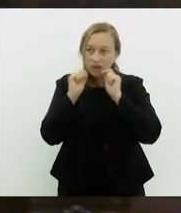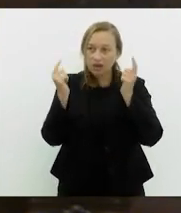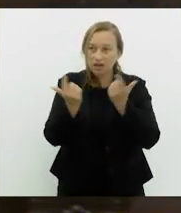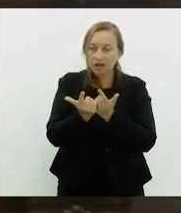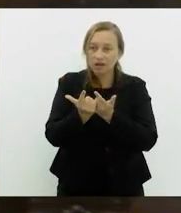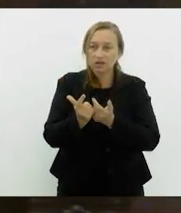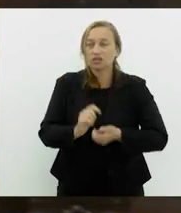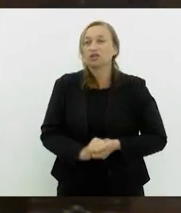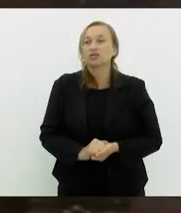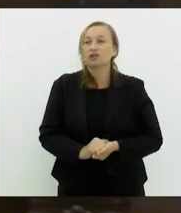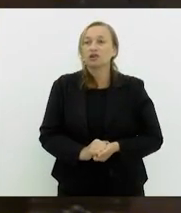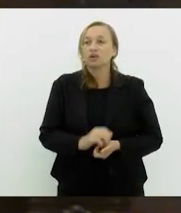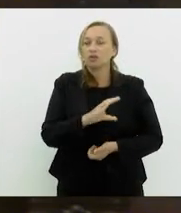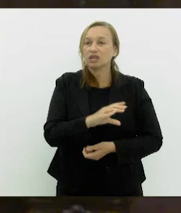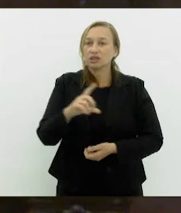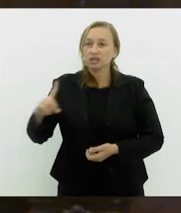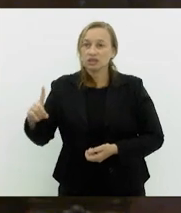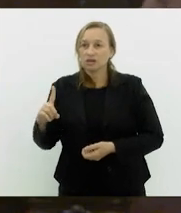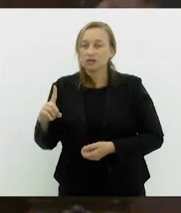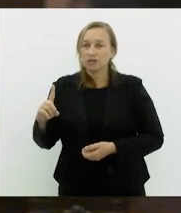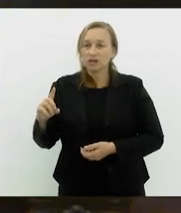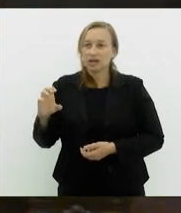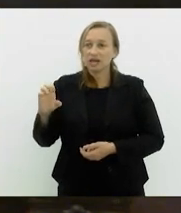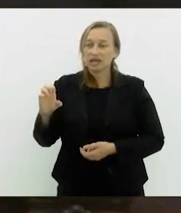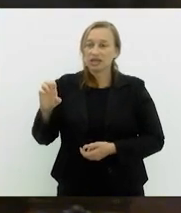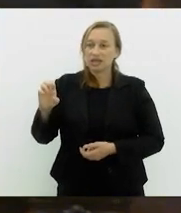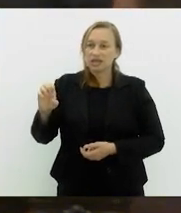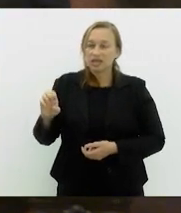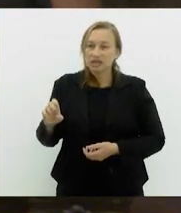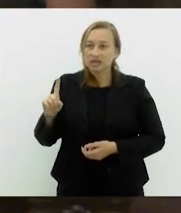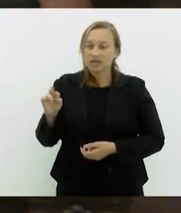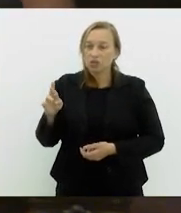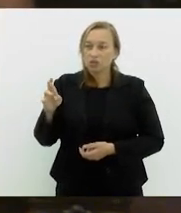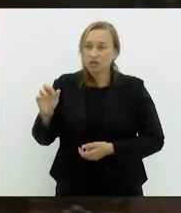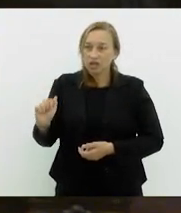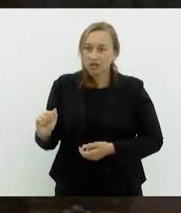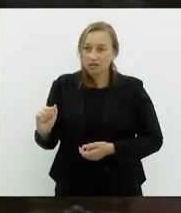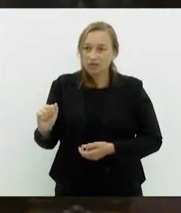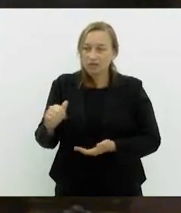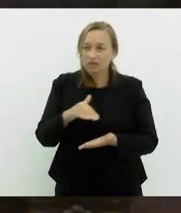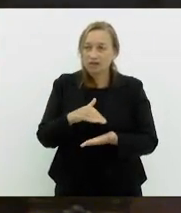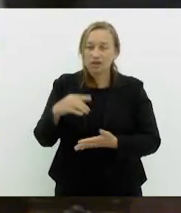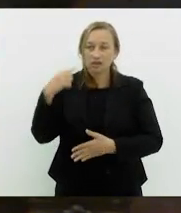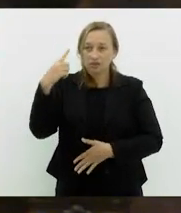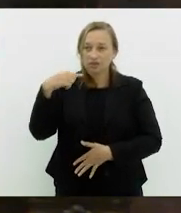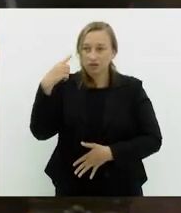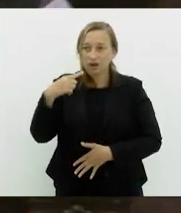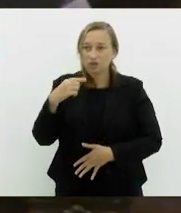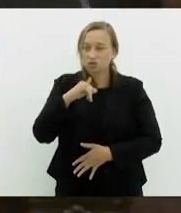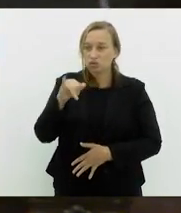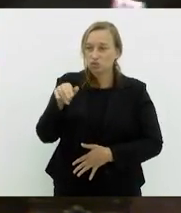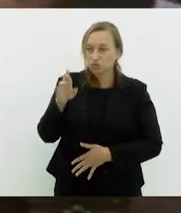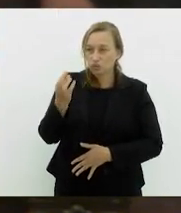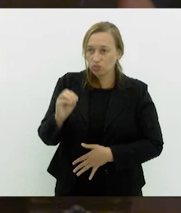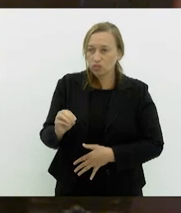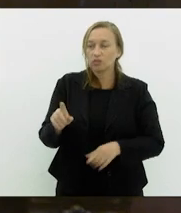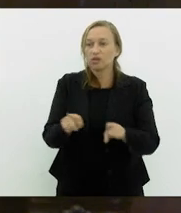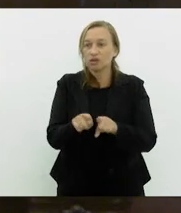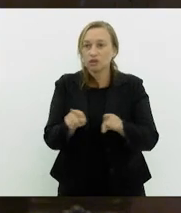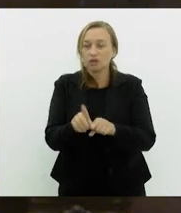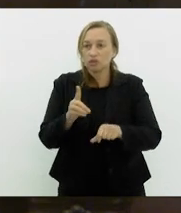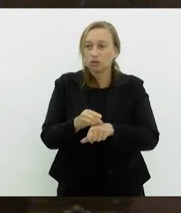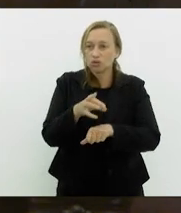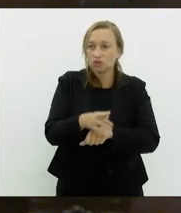coordenação executiva do Dr. Robson Maciel Tadeu de Castro Júnior, e o doutor Ricardo